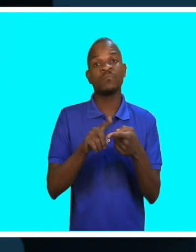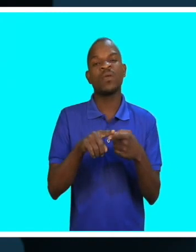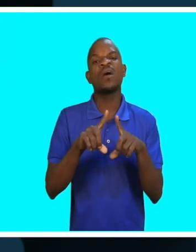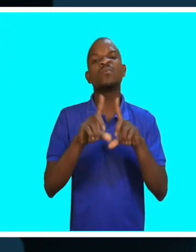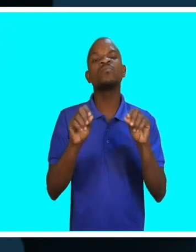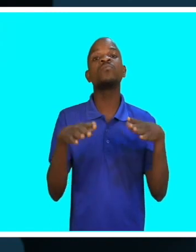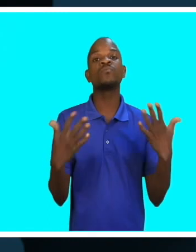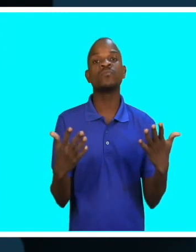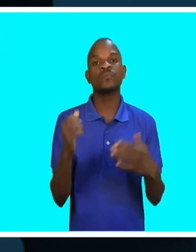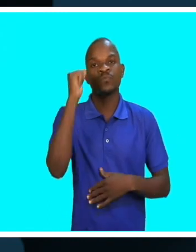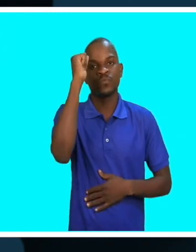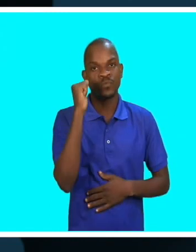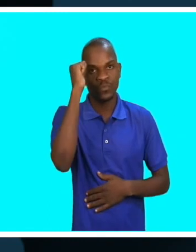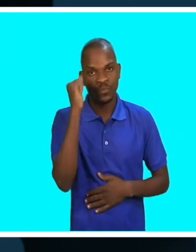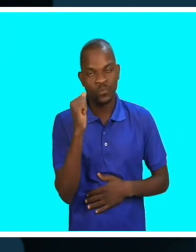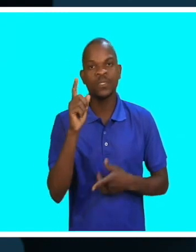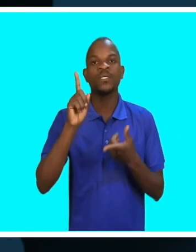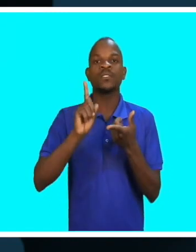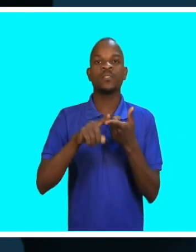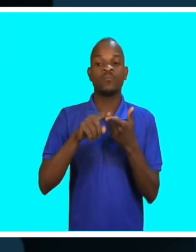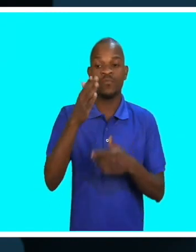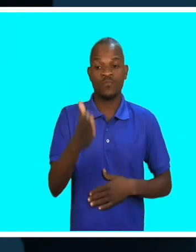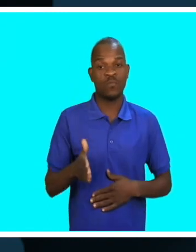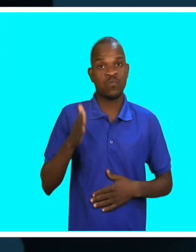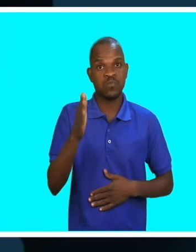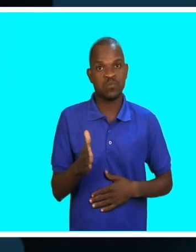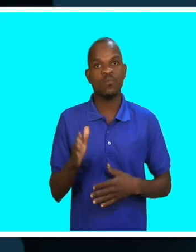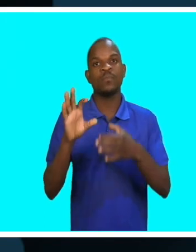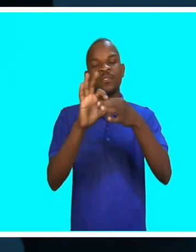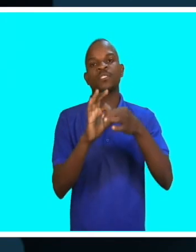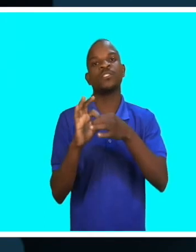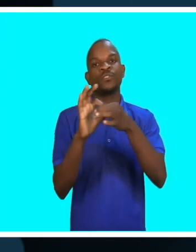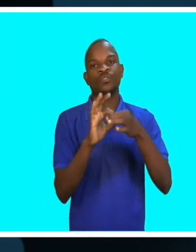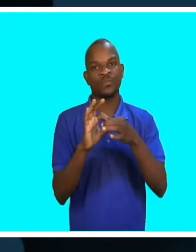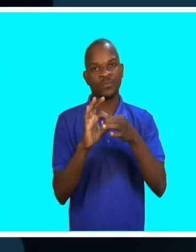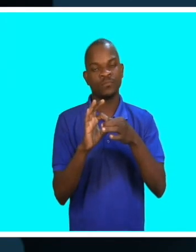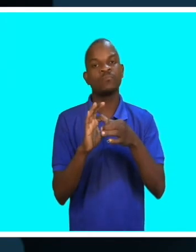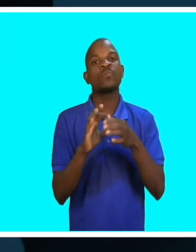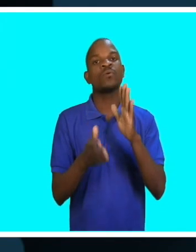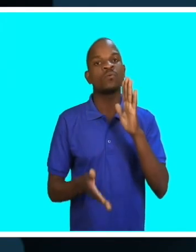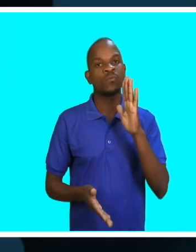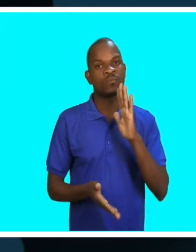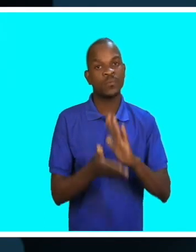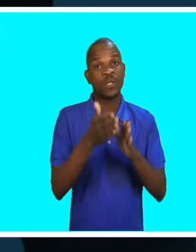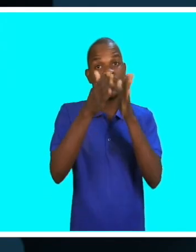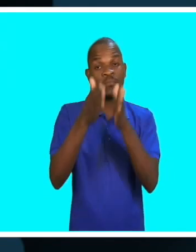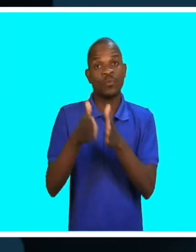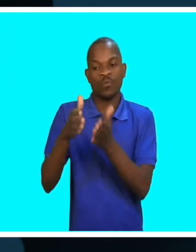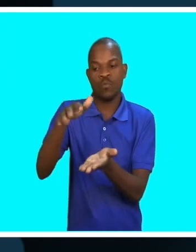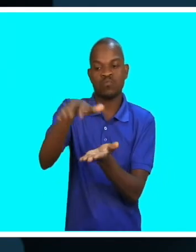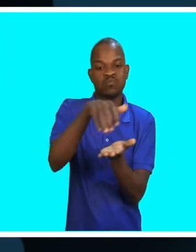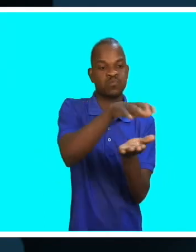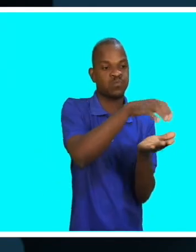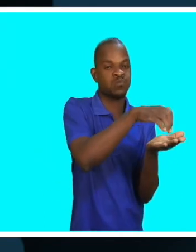MetroBase, que vai combinar o transporte ferroviário com o rodoviário, onde os passageiros